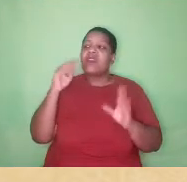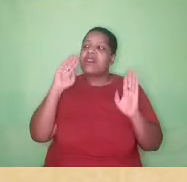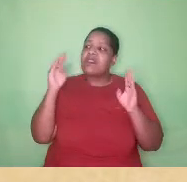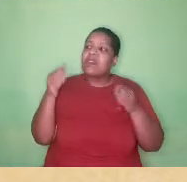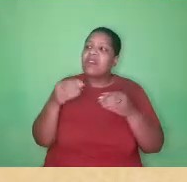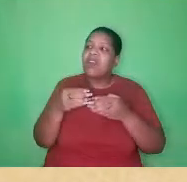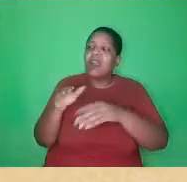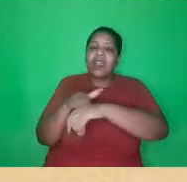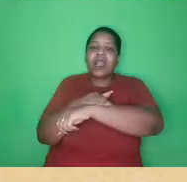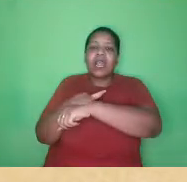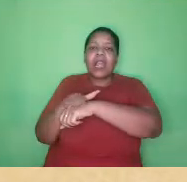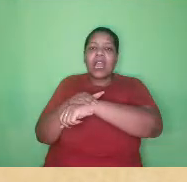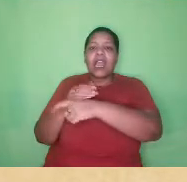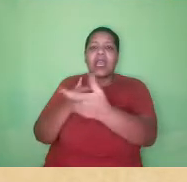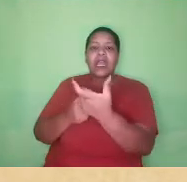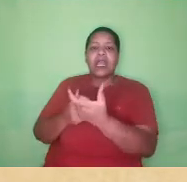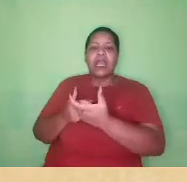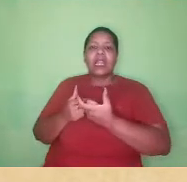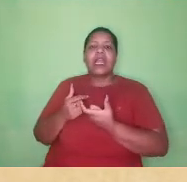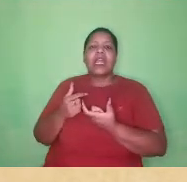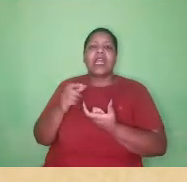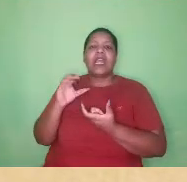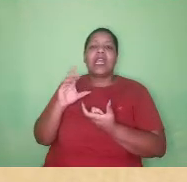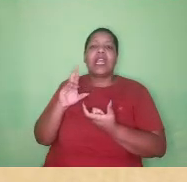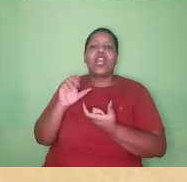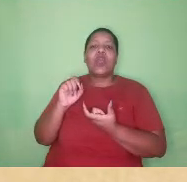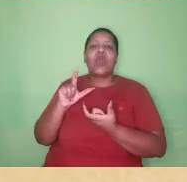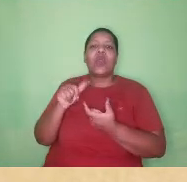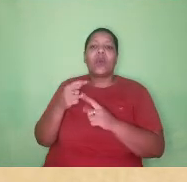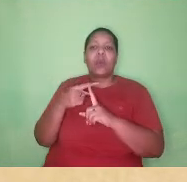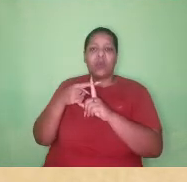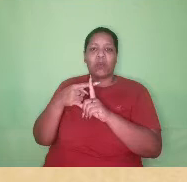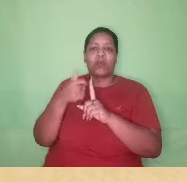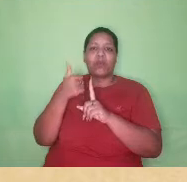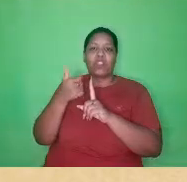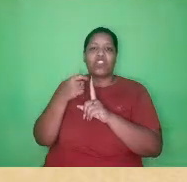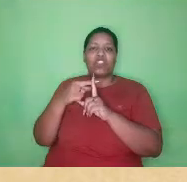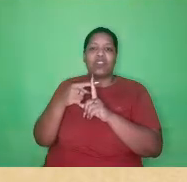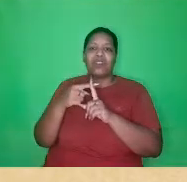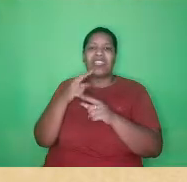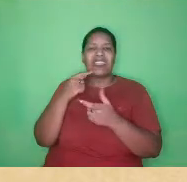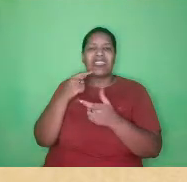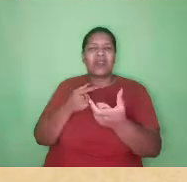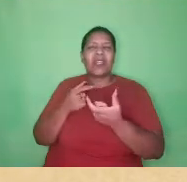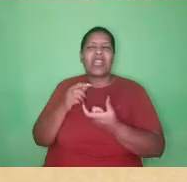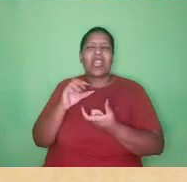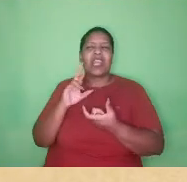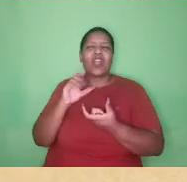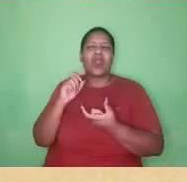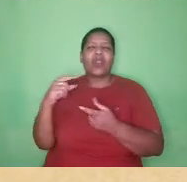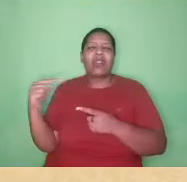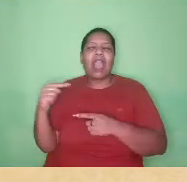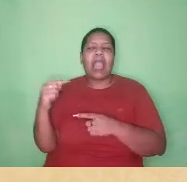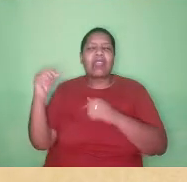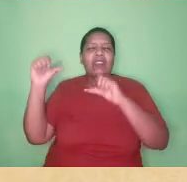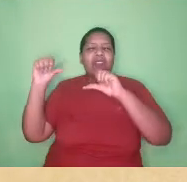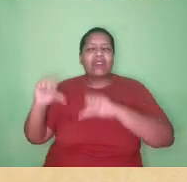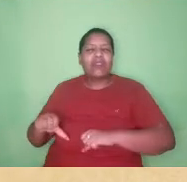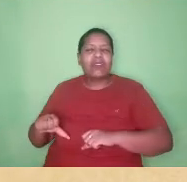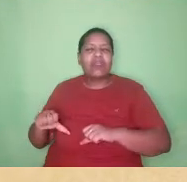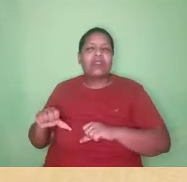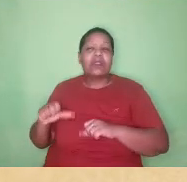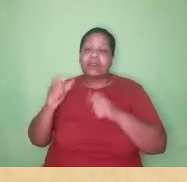preta, como crioulo no sentido positivo. A palavra crioula é sempre associada a coisas negativas. É interessante